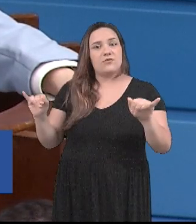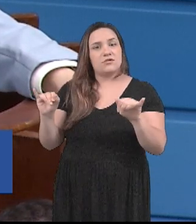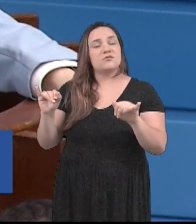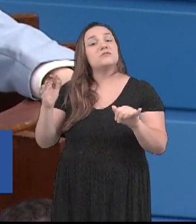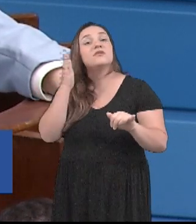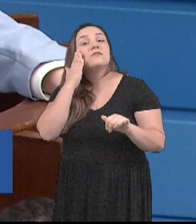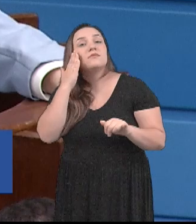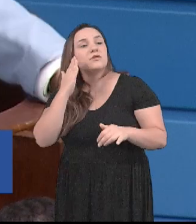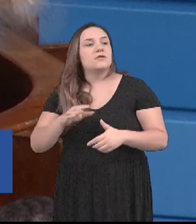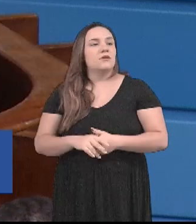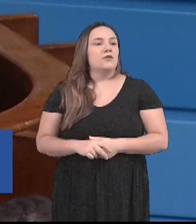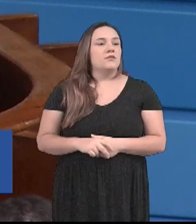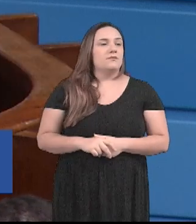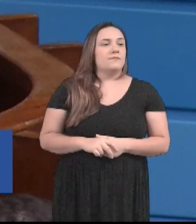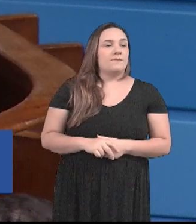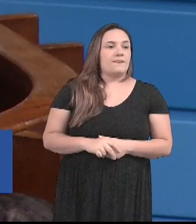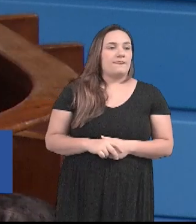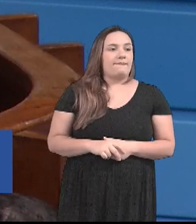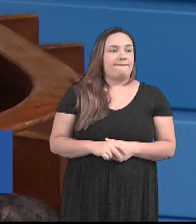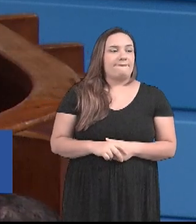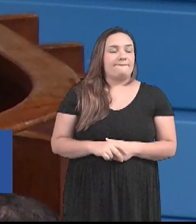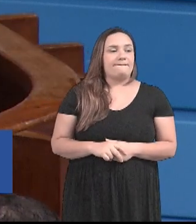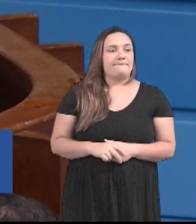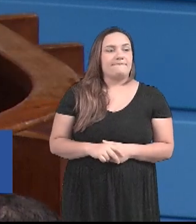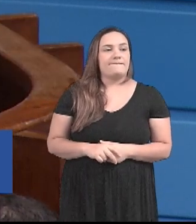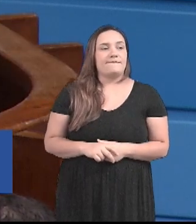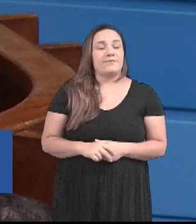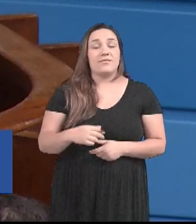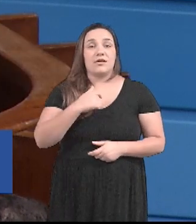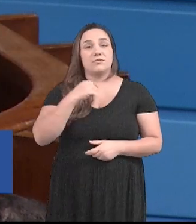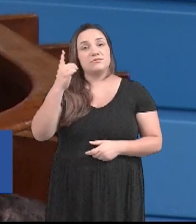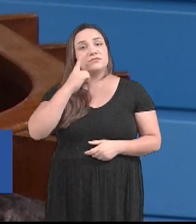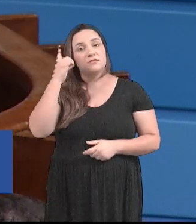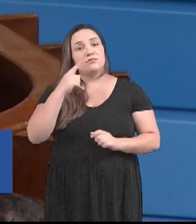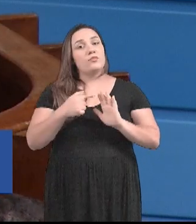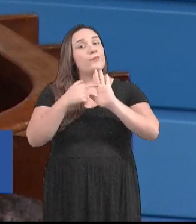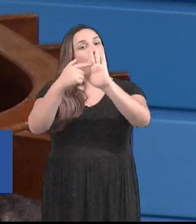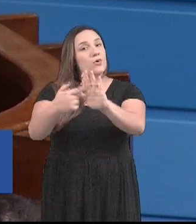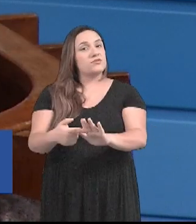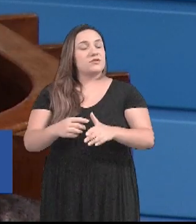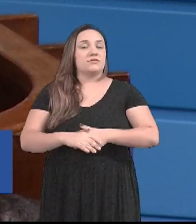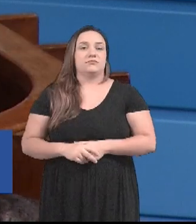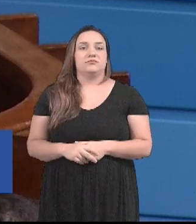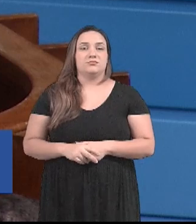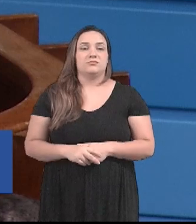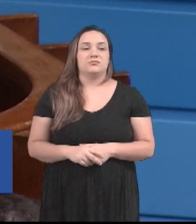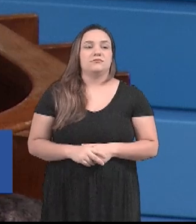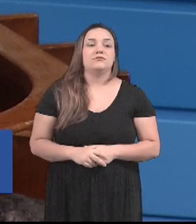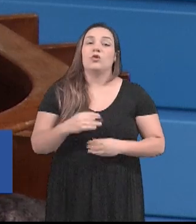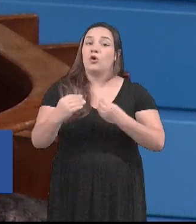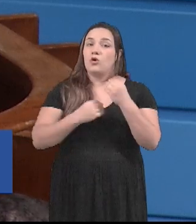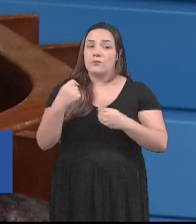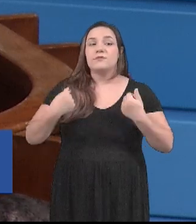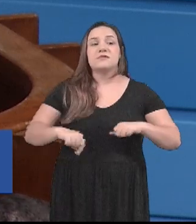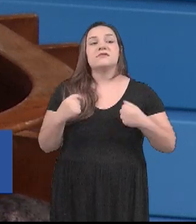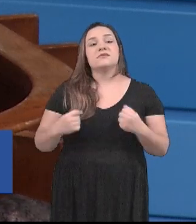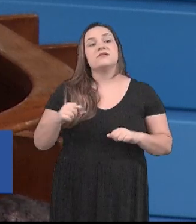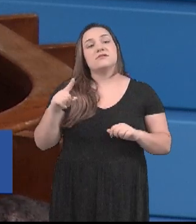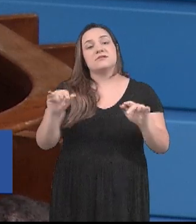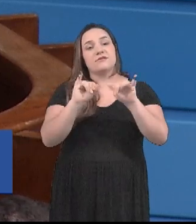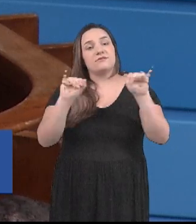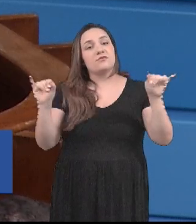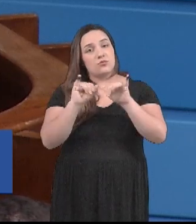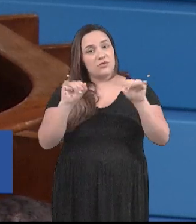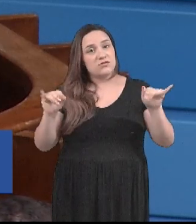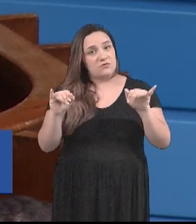acesso, esse parlamentar que demonstra a necessidade dessas informações voltarem para a